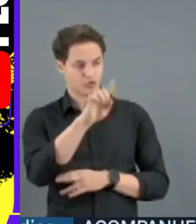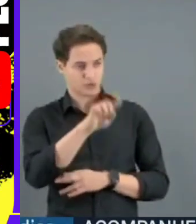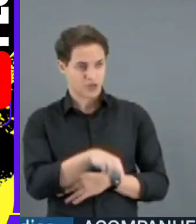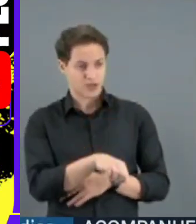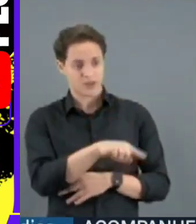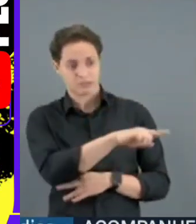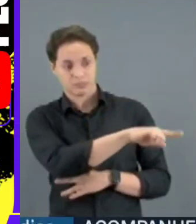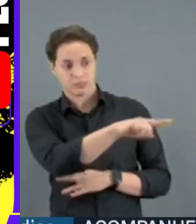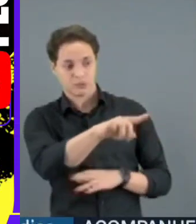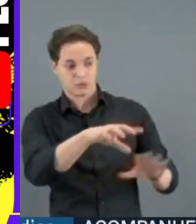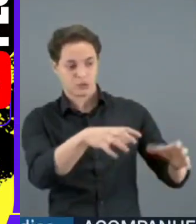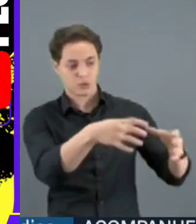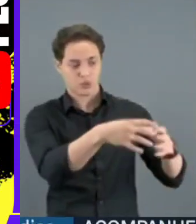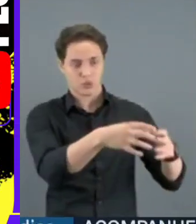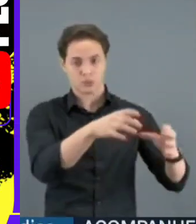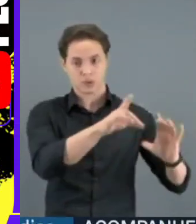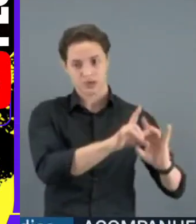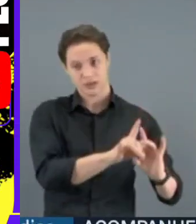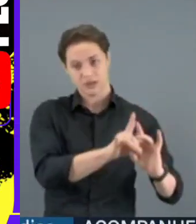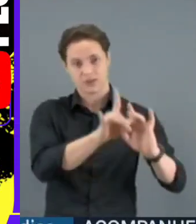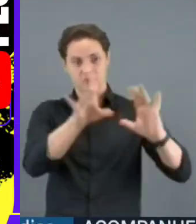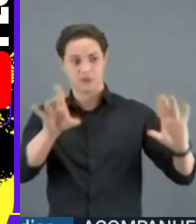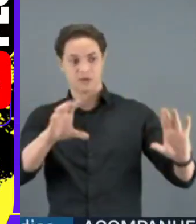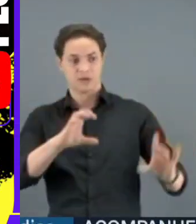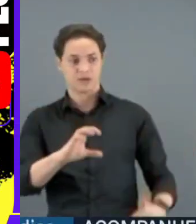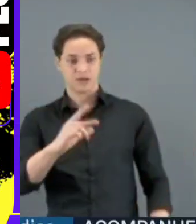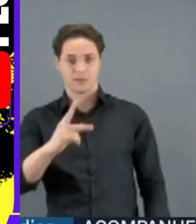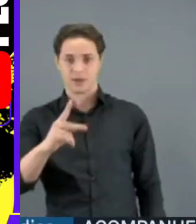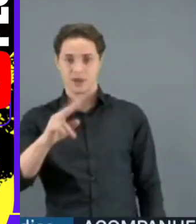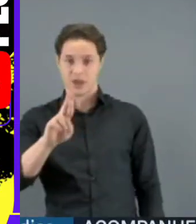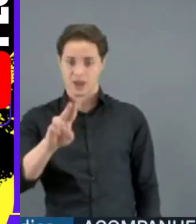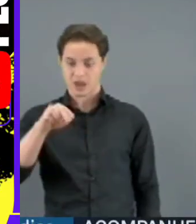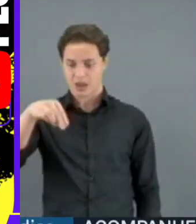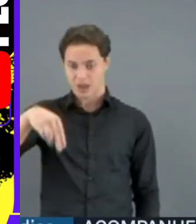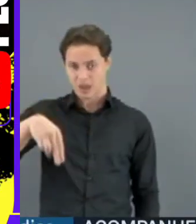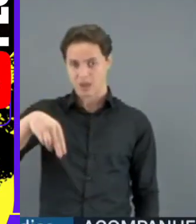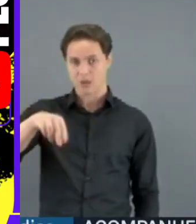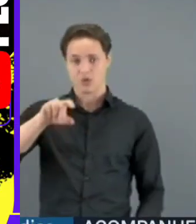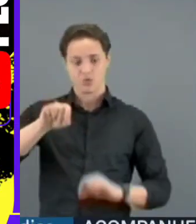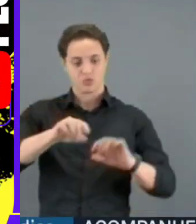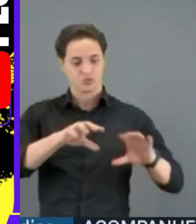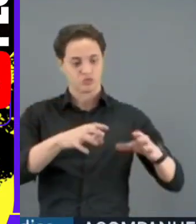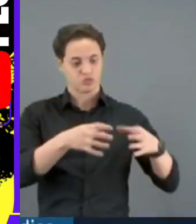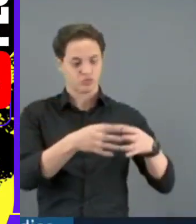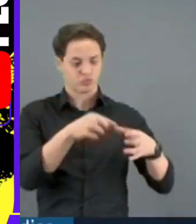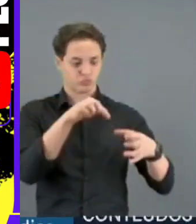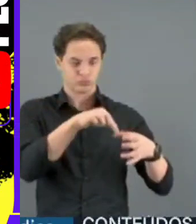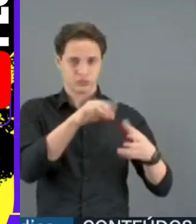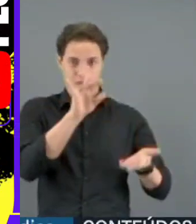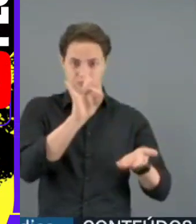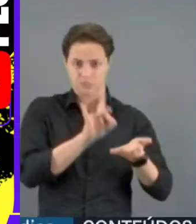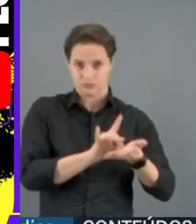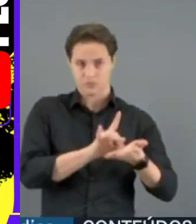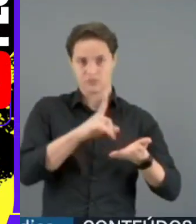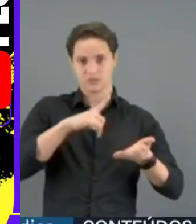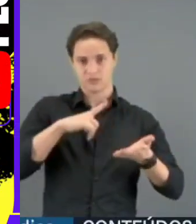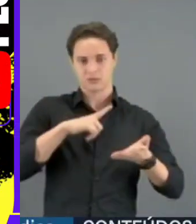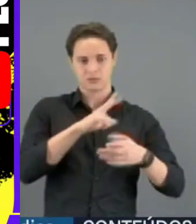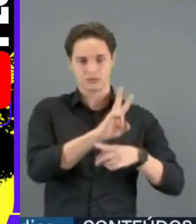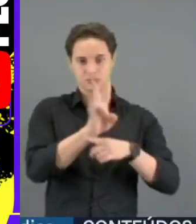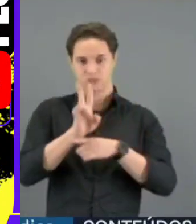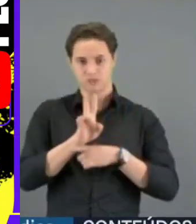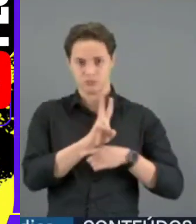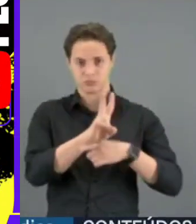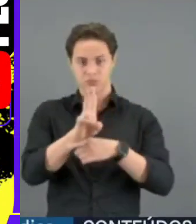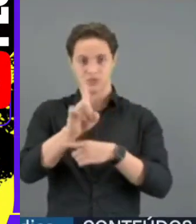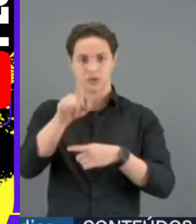colocou à disposição do primeiro comando de CPRM frações do efetivo de Patam, que é o patrulhamento tático móvel,